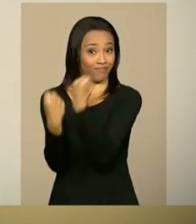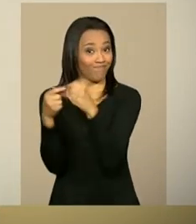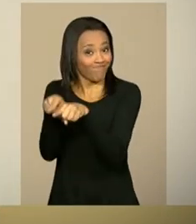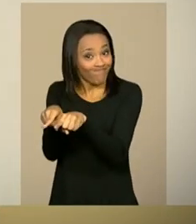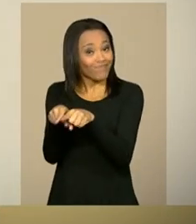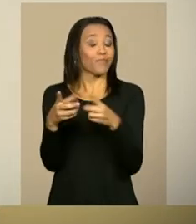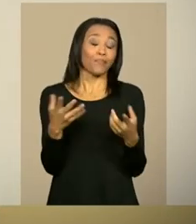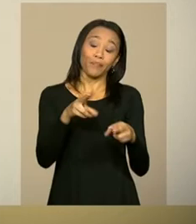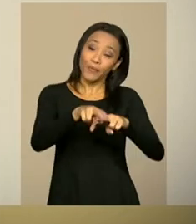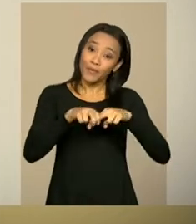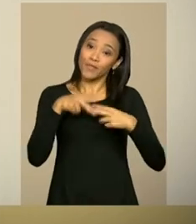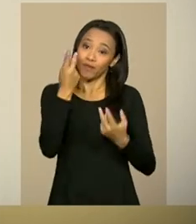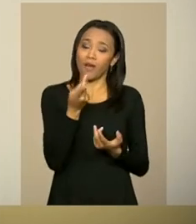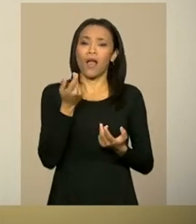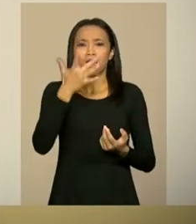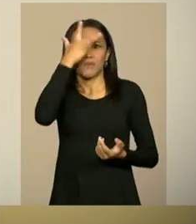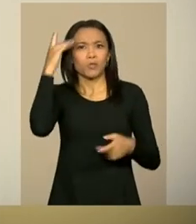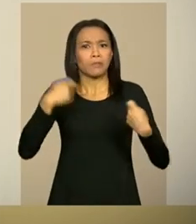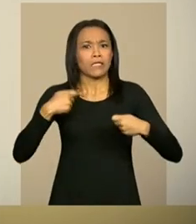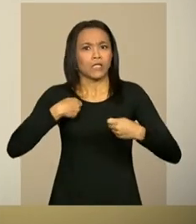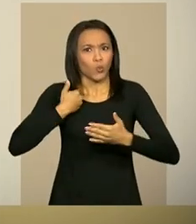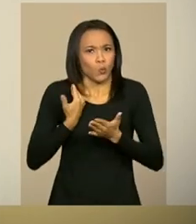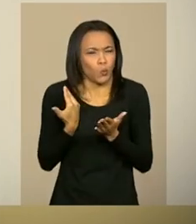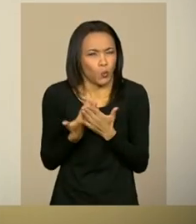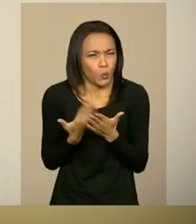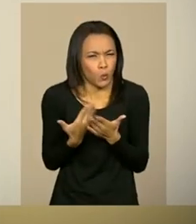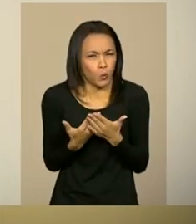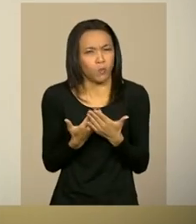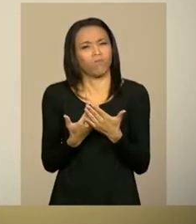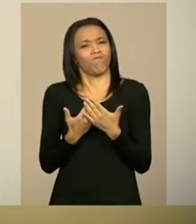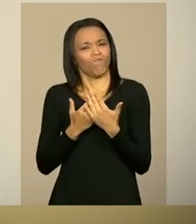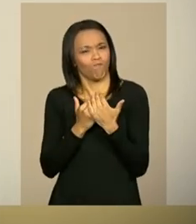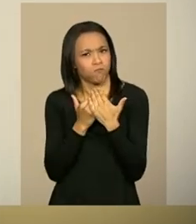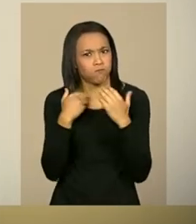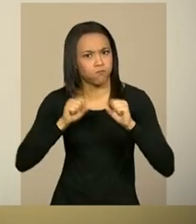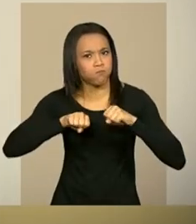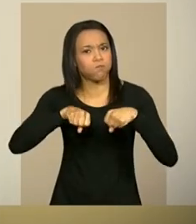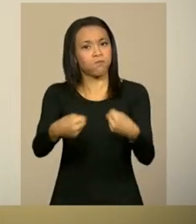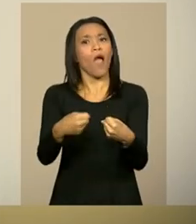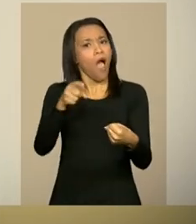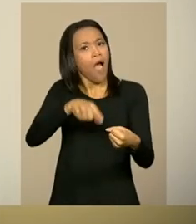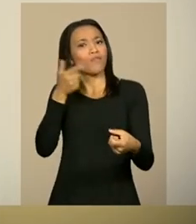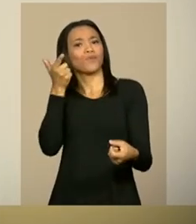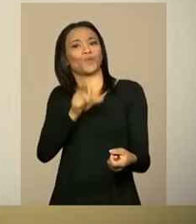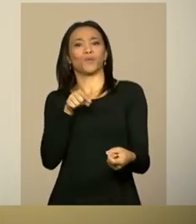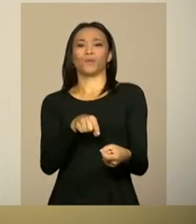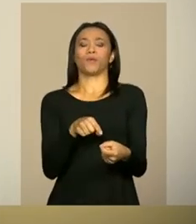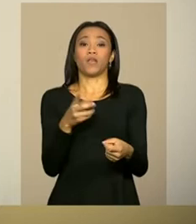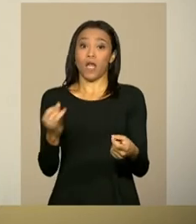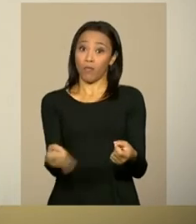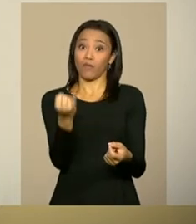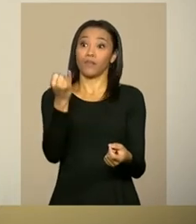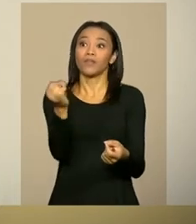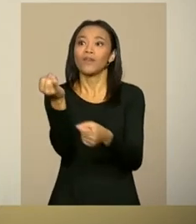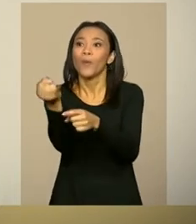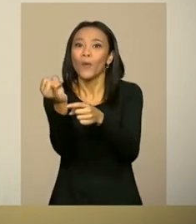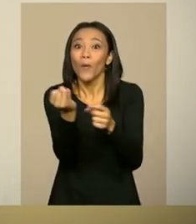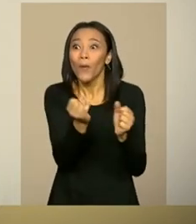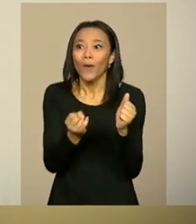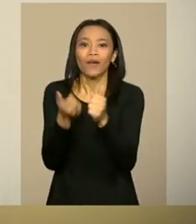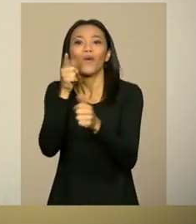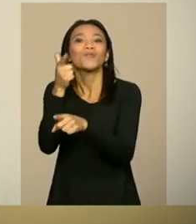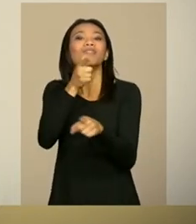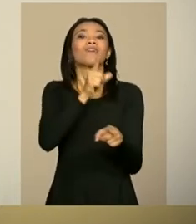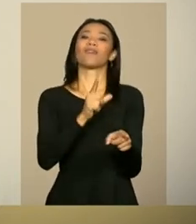as pessoas devem se dedicar devem estudar que é só com estudo e aproveitando as oportunidades que aparecem